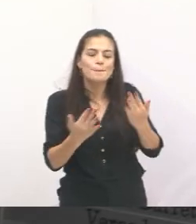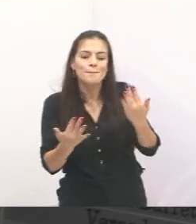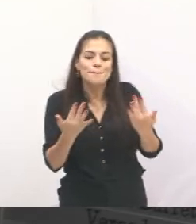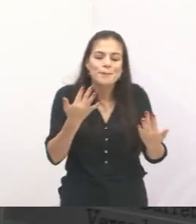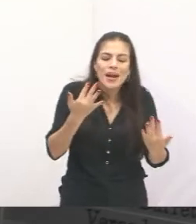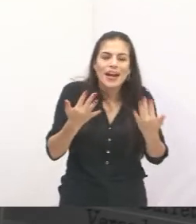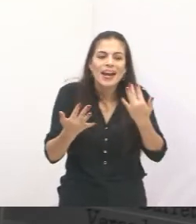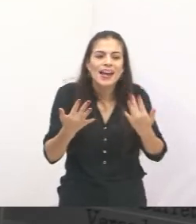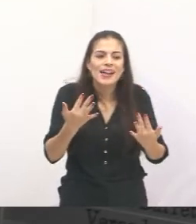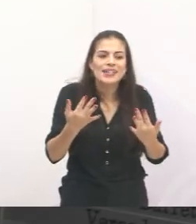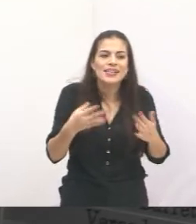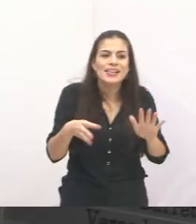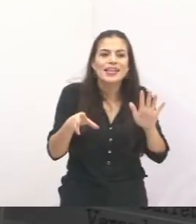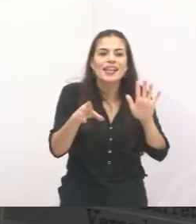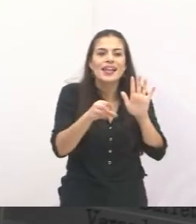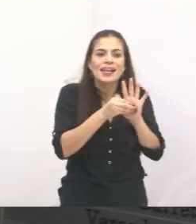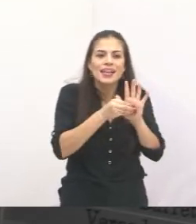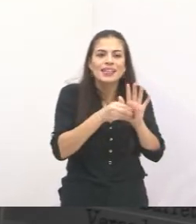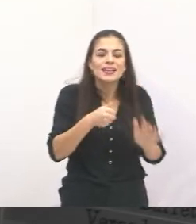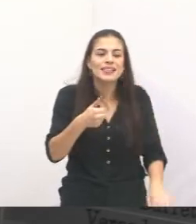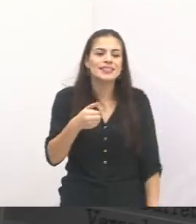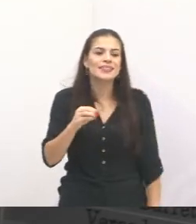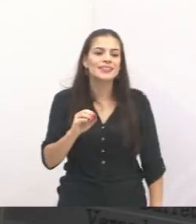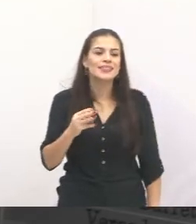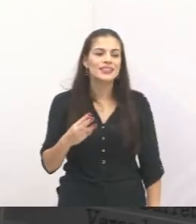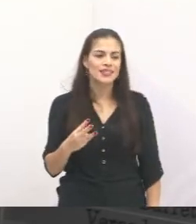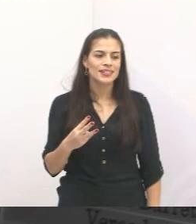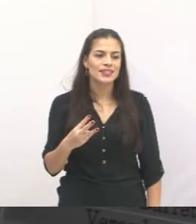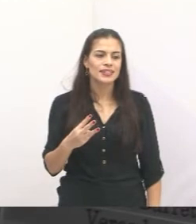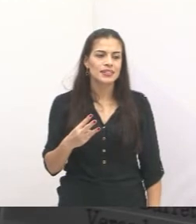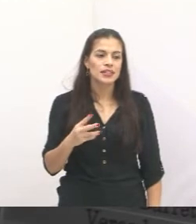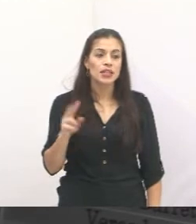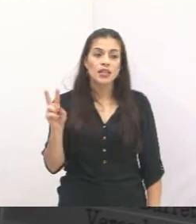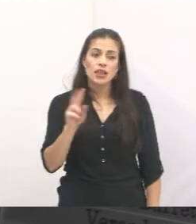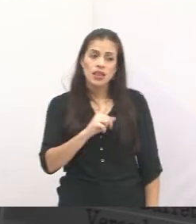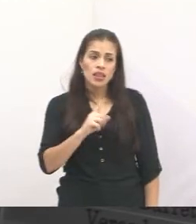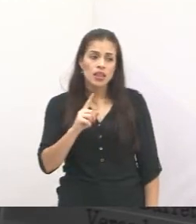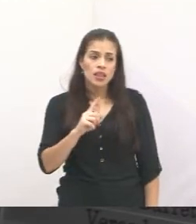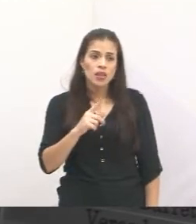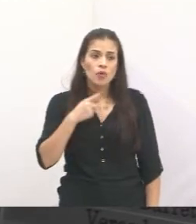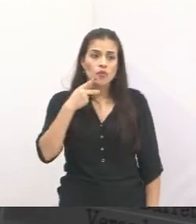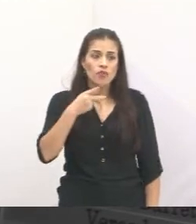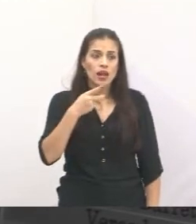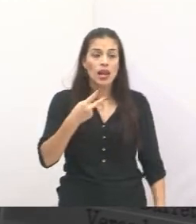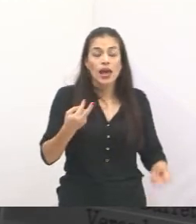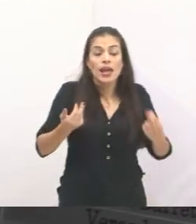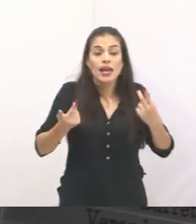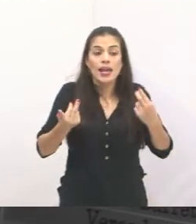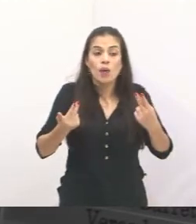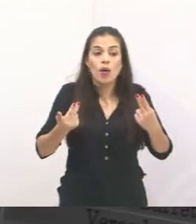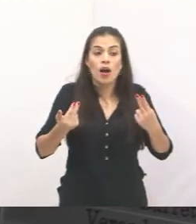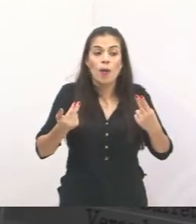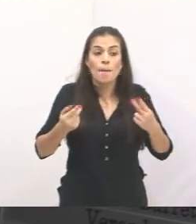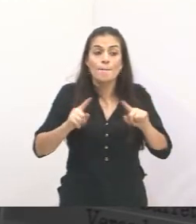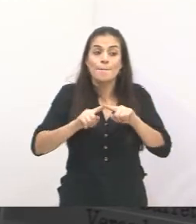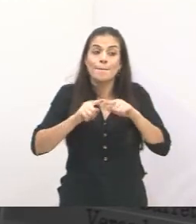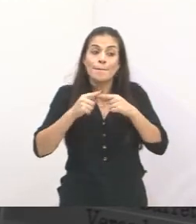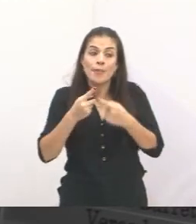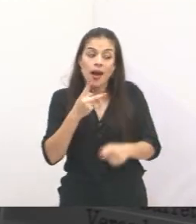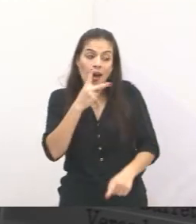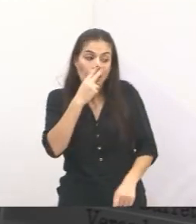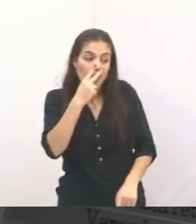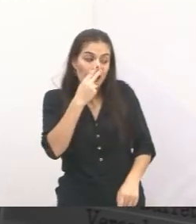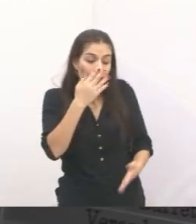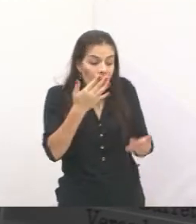não fala que é igual, fala que é similar. Por isso eu agradeço o senhor e todos os